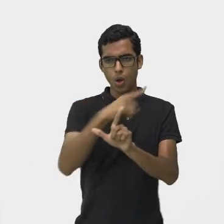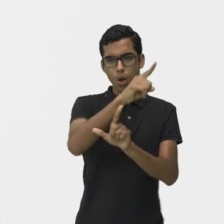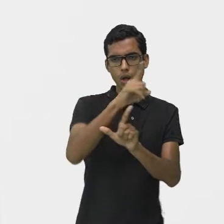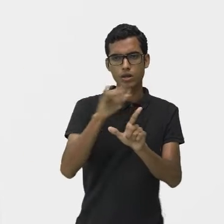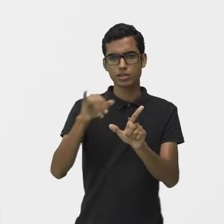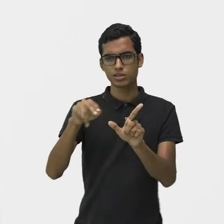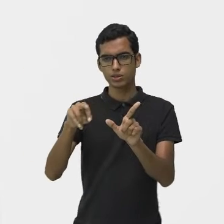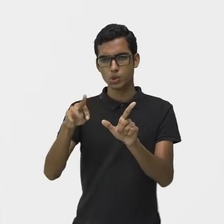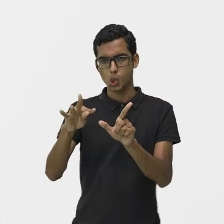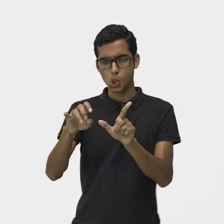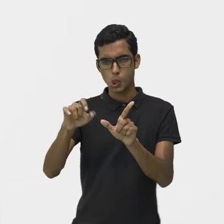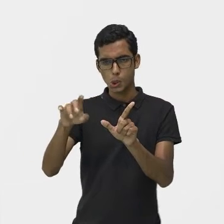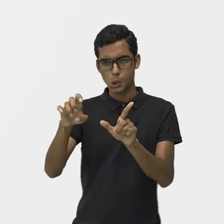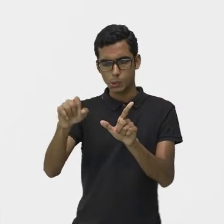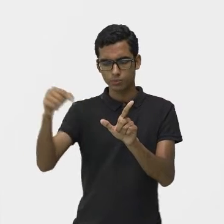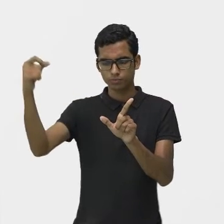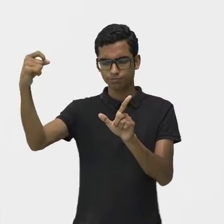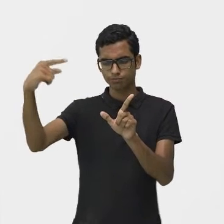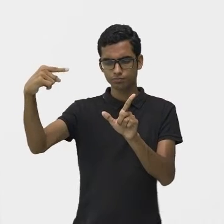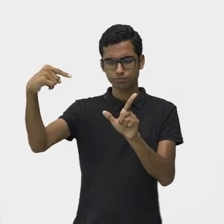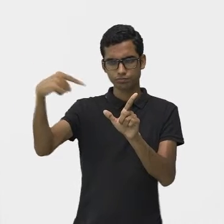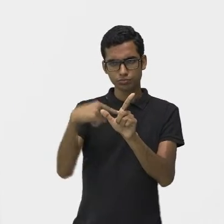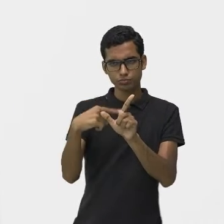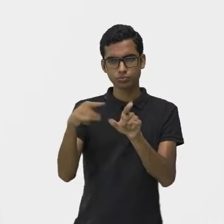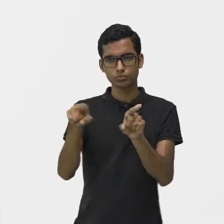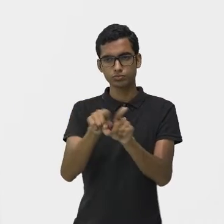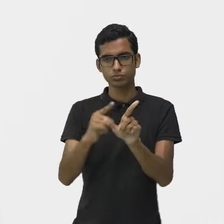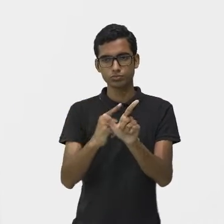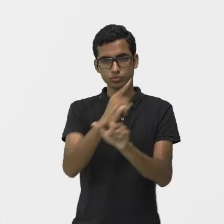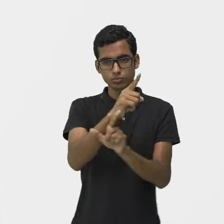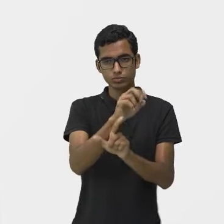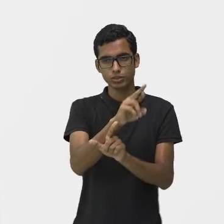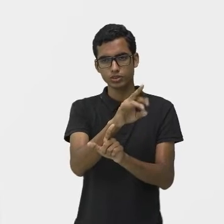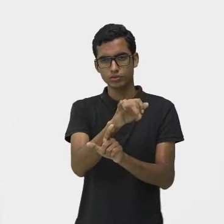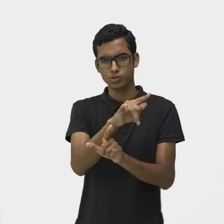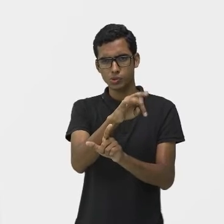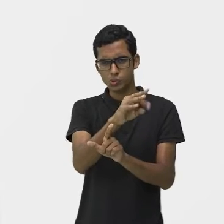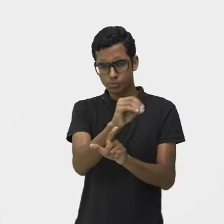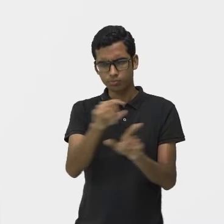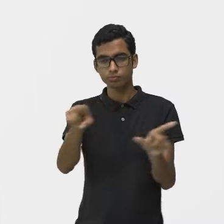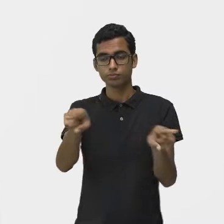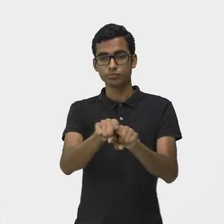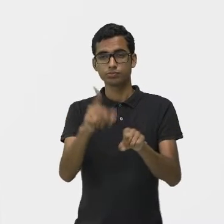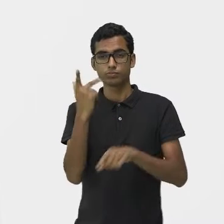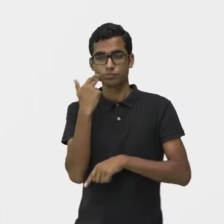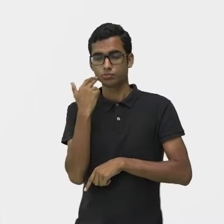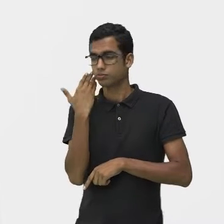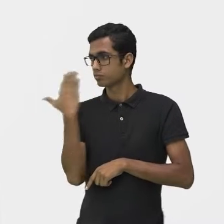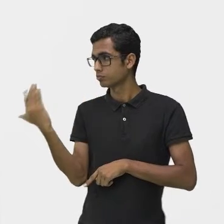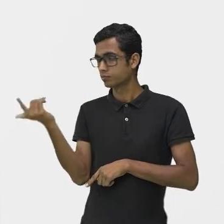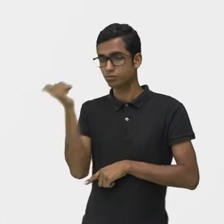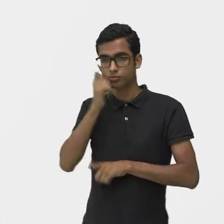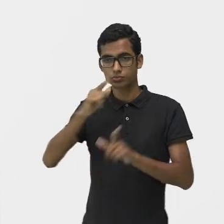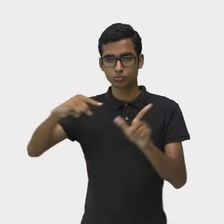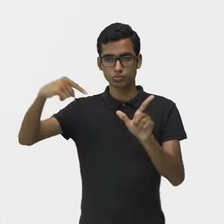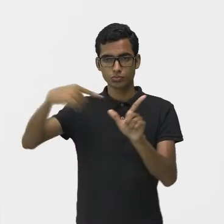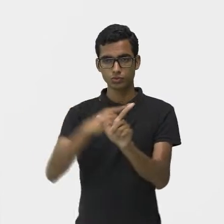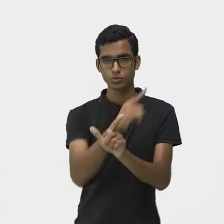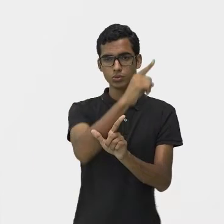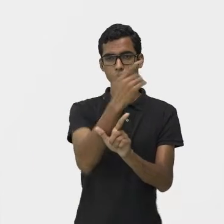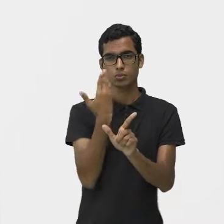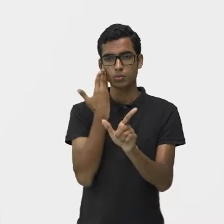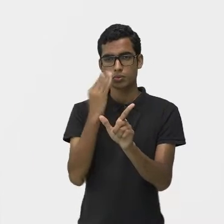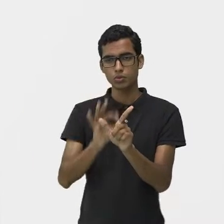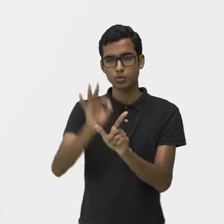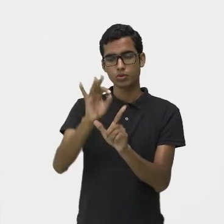incidentes e os raios refletidos e a reta normal à superfície do espelho,